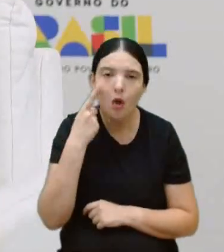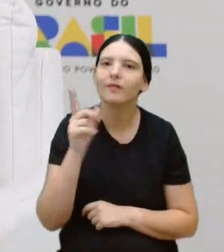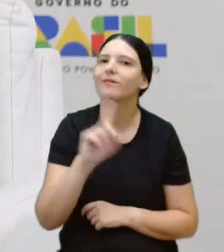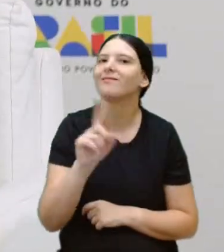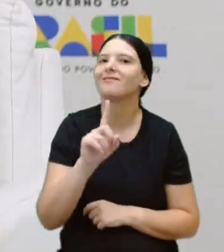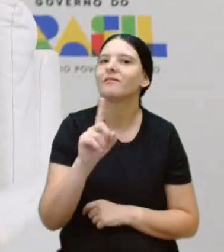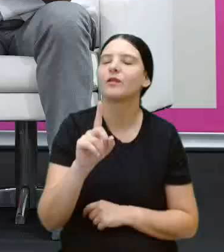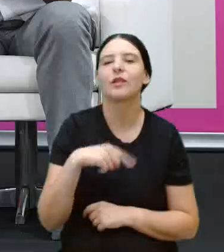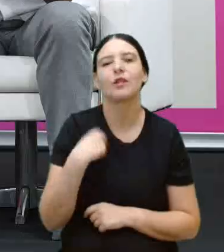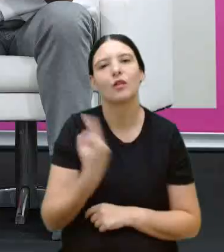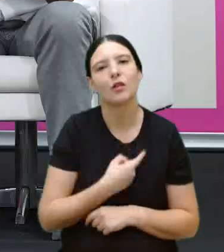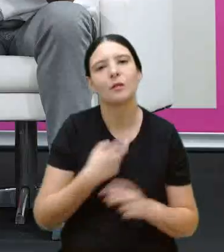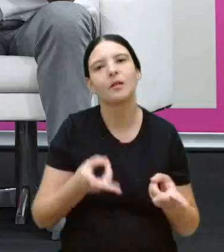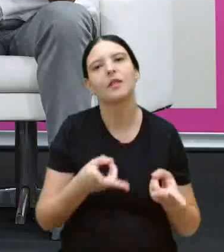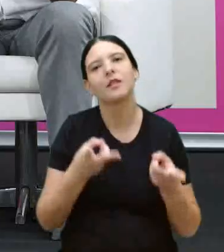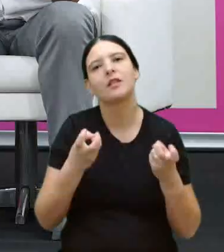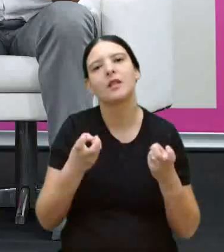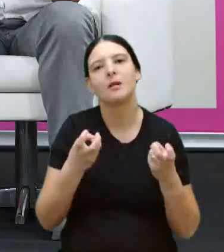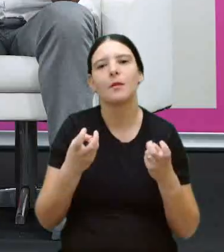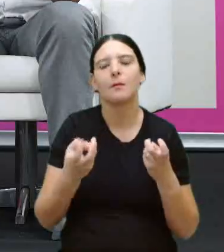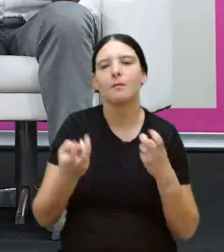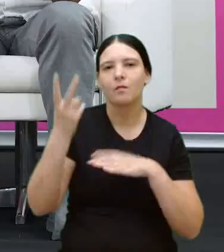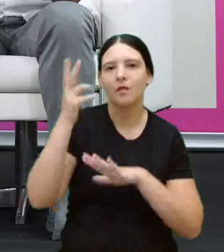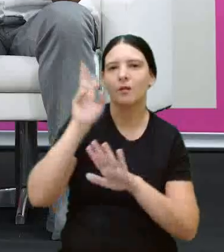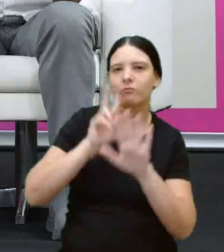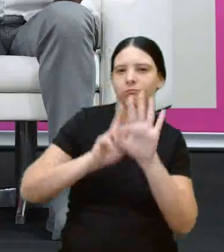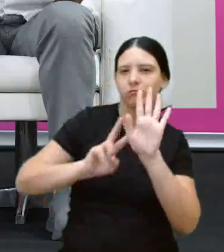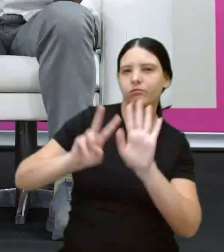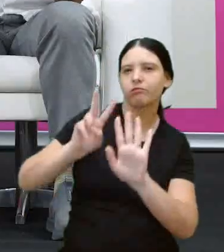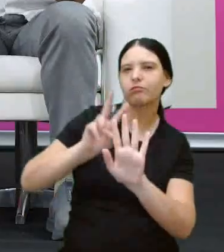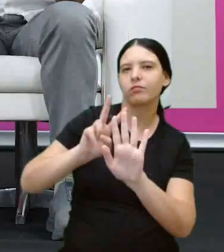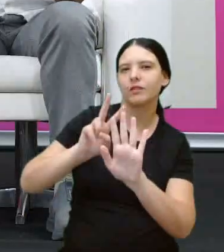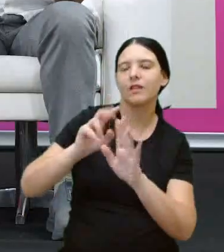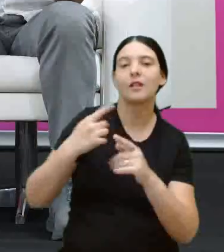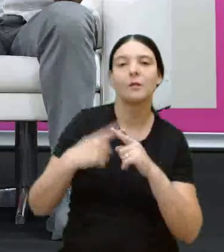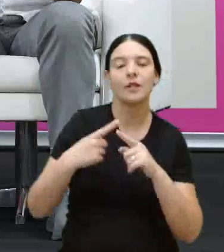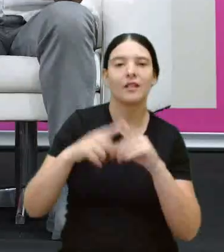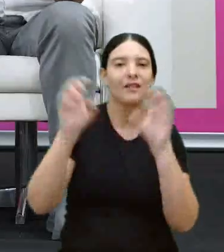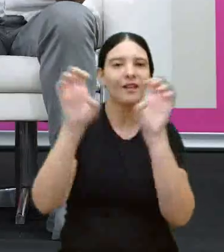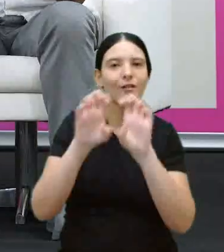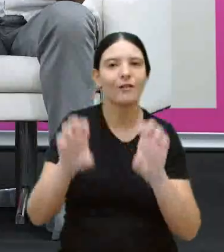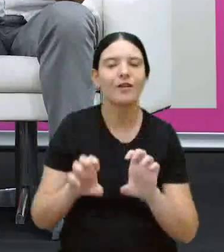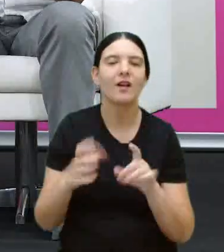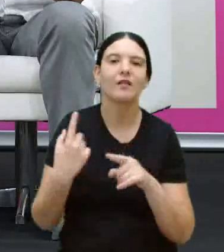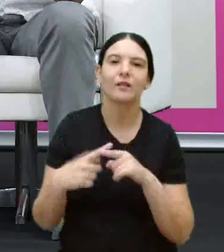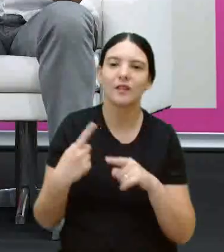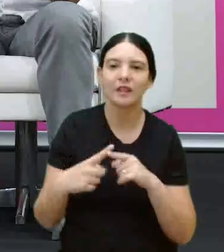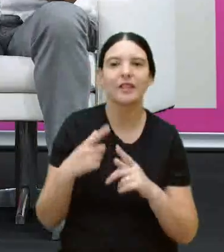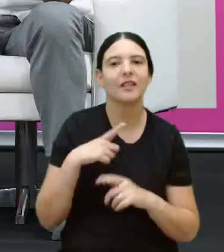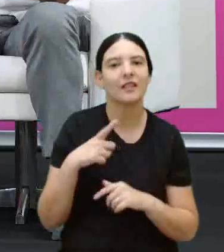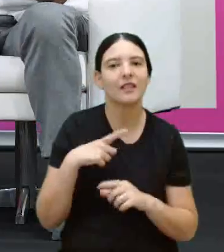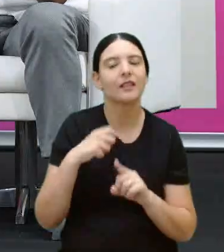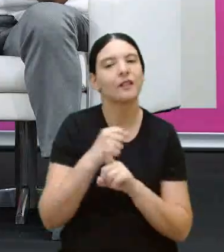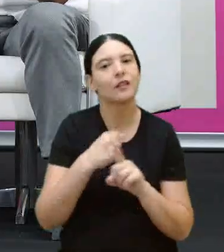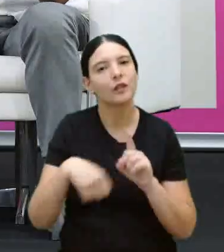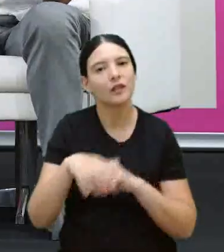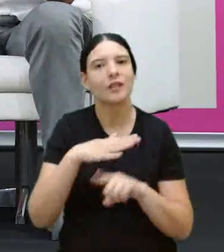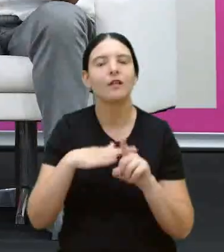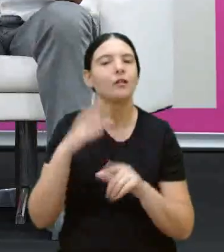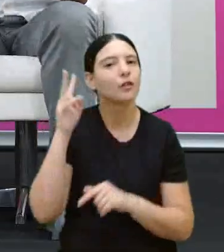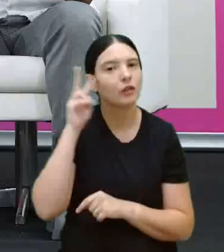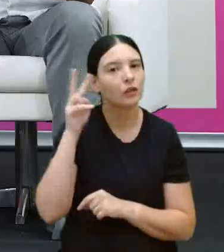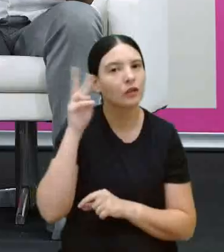enxergamos através do olhar. Ou seja, o olhar ele está estruturado por dispositivos sociais, históricos.